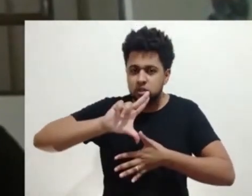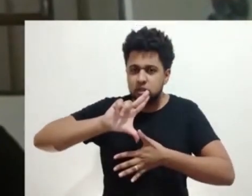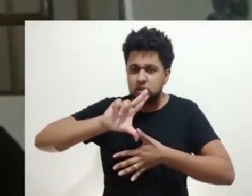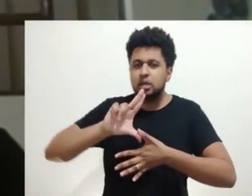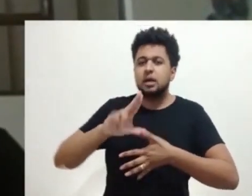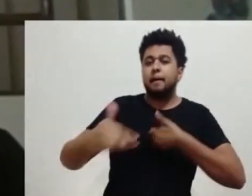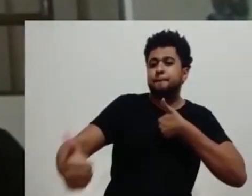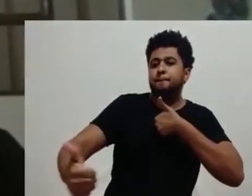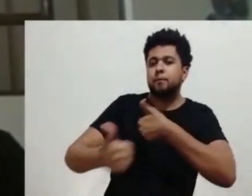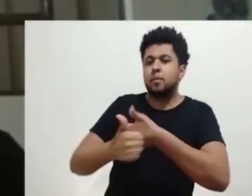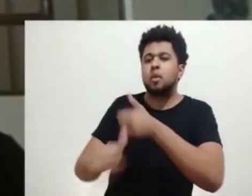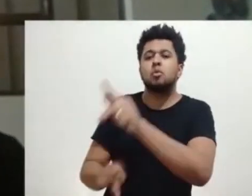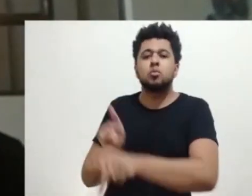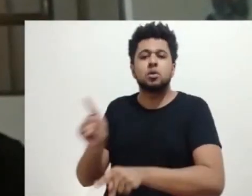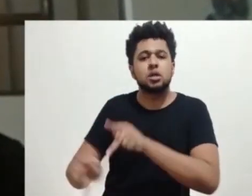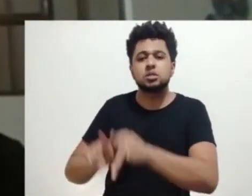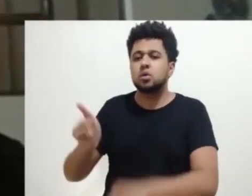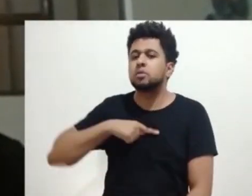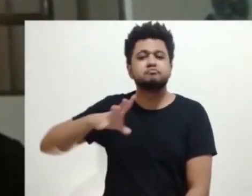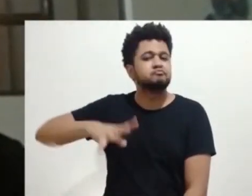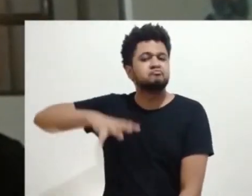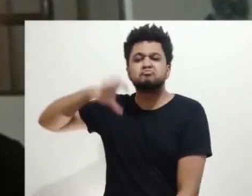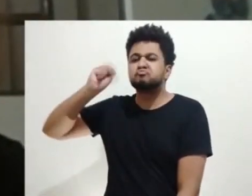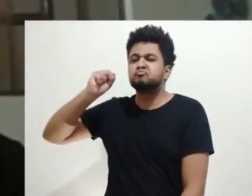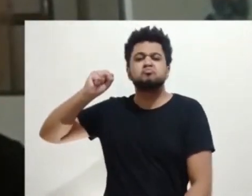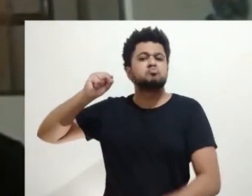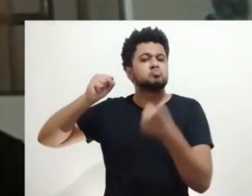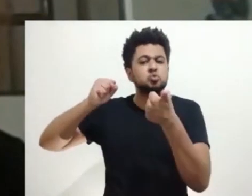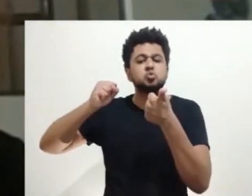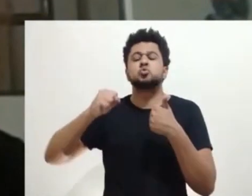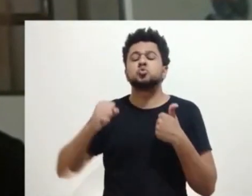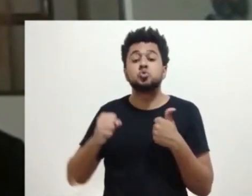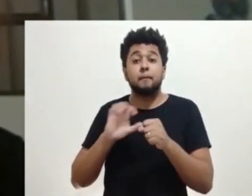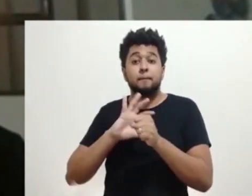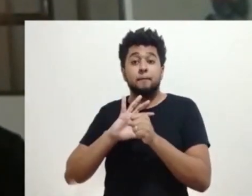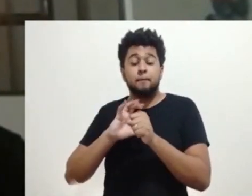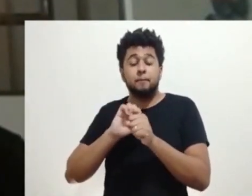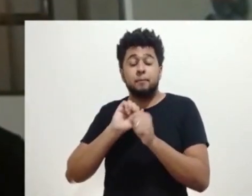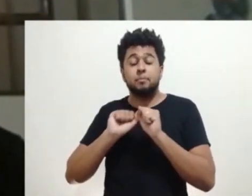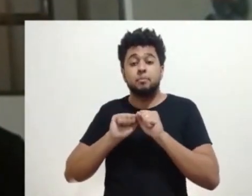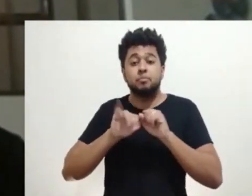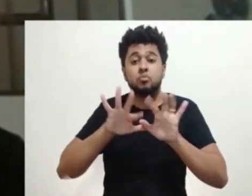população, é um ganho enorme que a pandemia vai deixar,